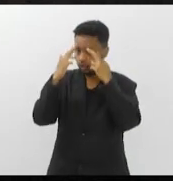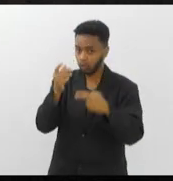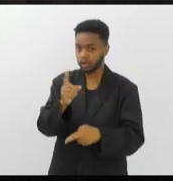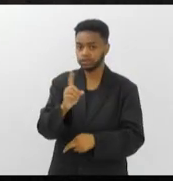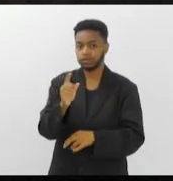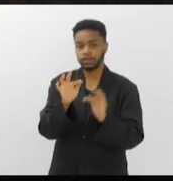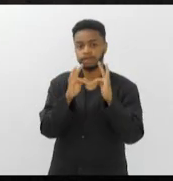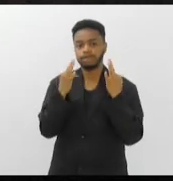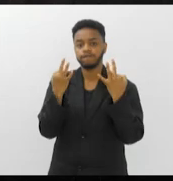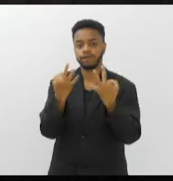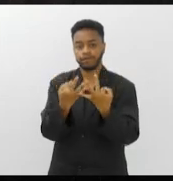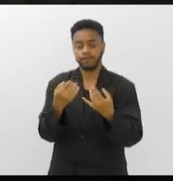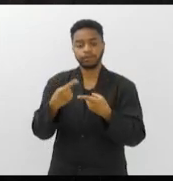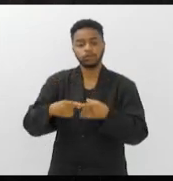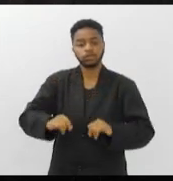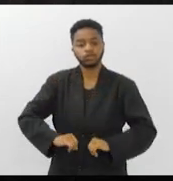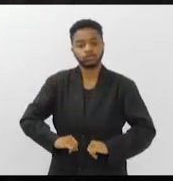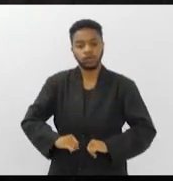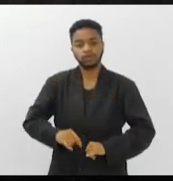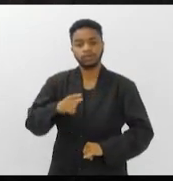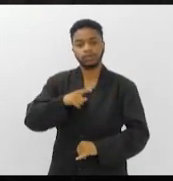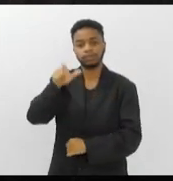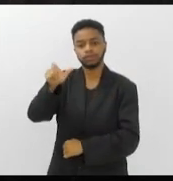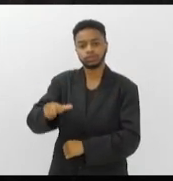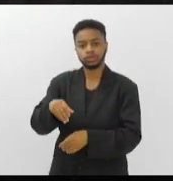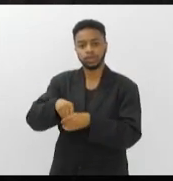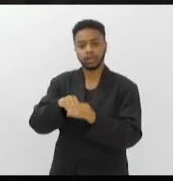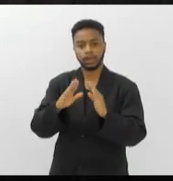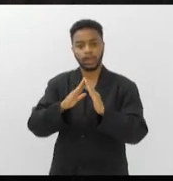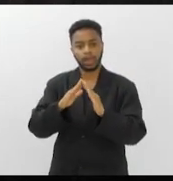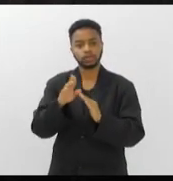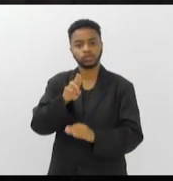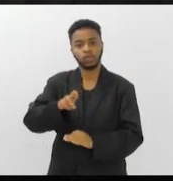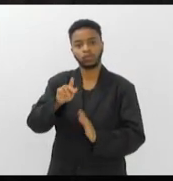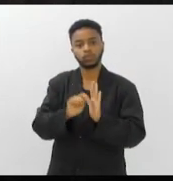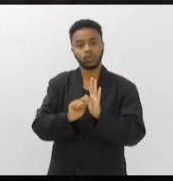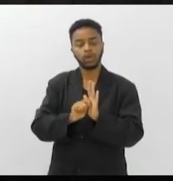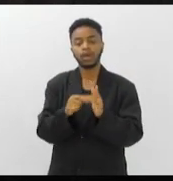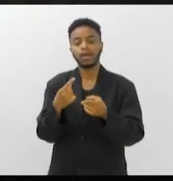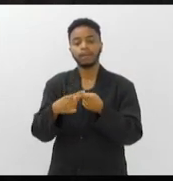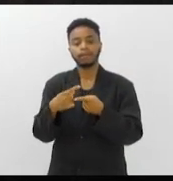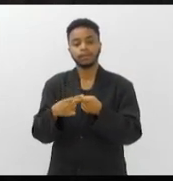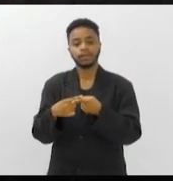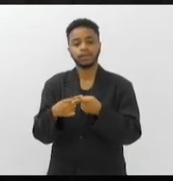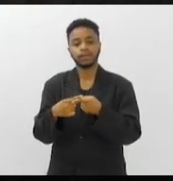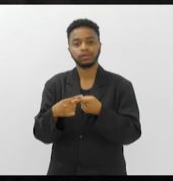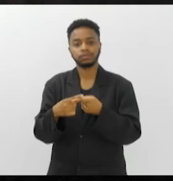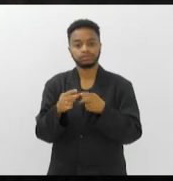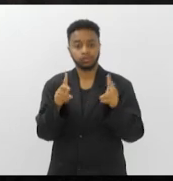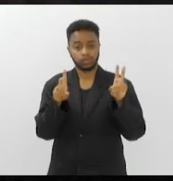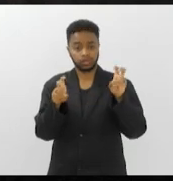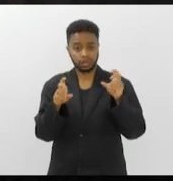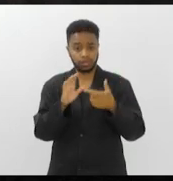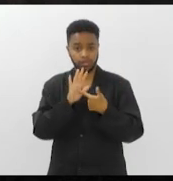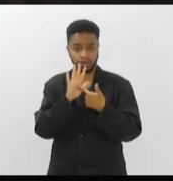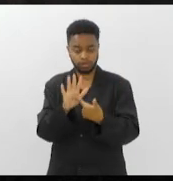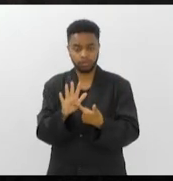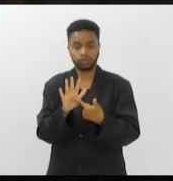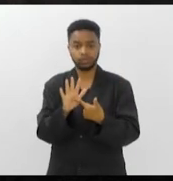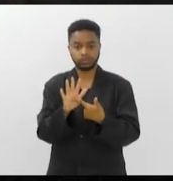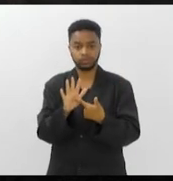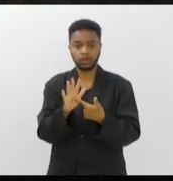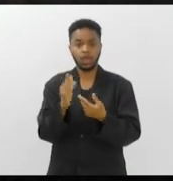famílias que sofrem com o usuário dentro de casa. Porque uma situação dessa é a demonstração